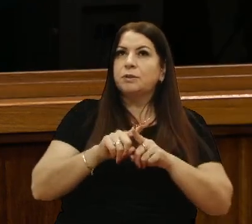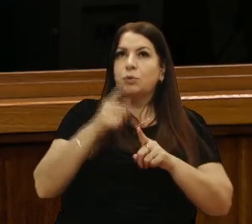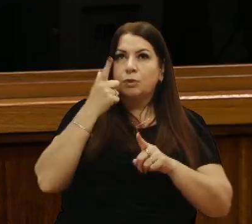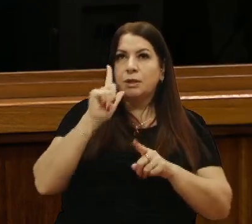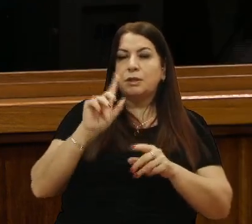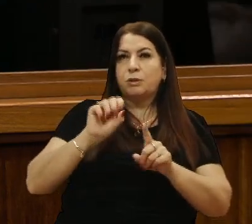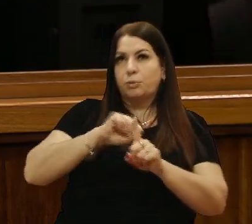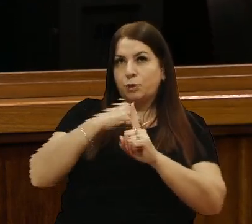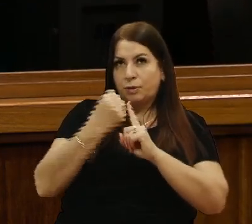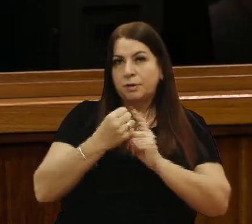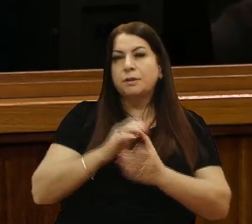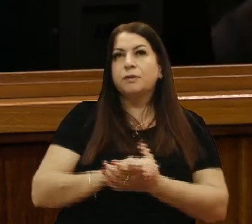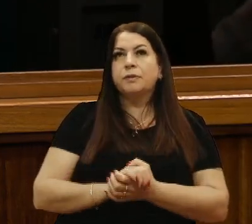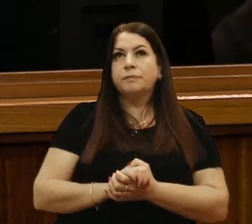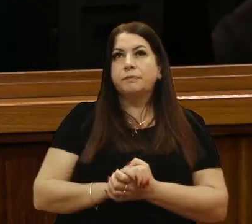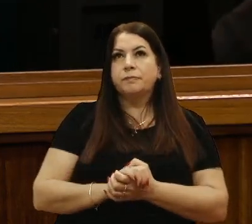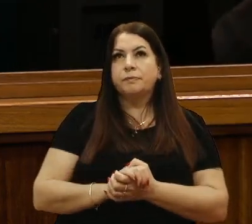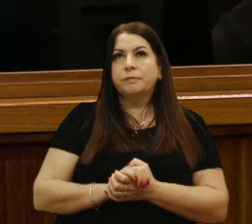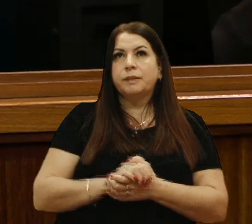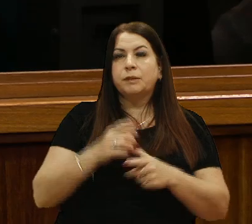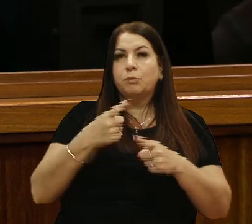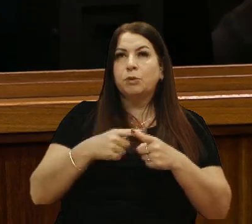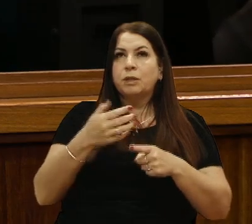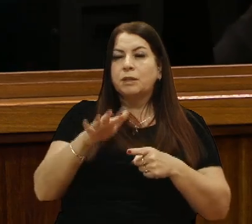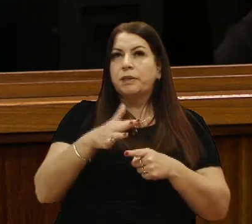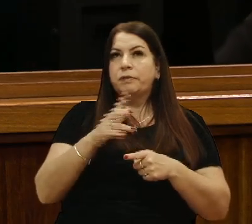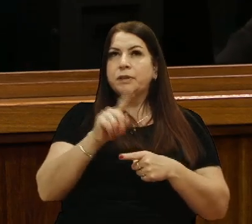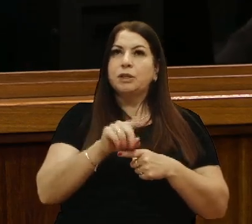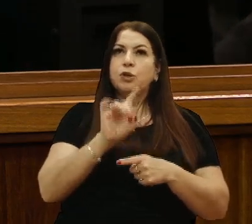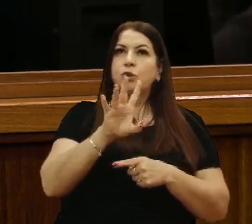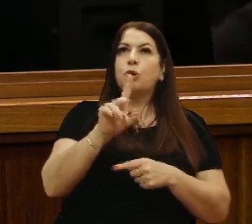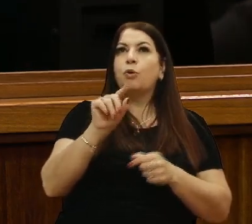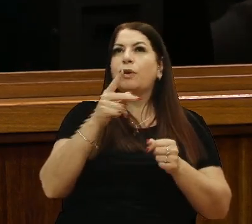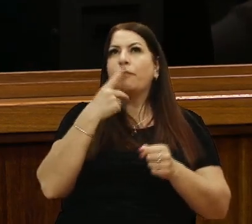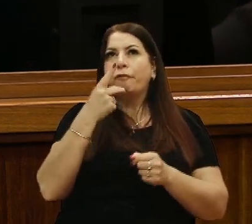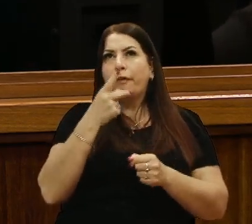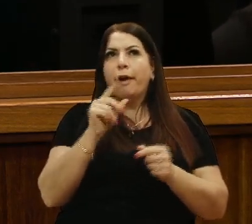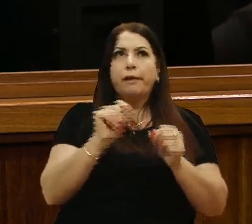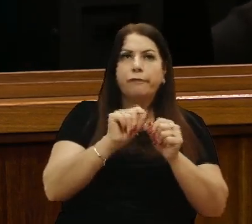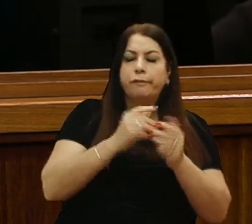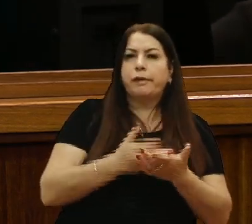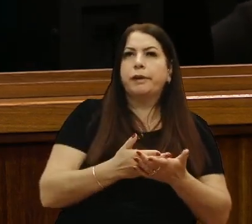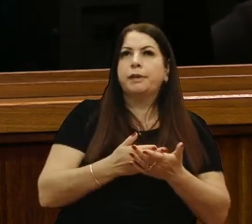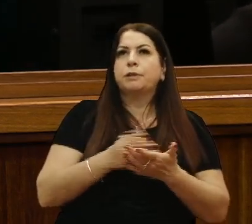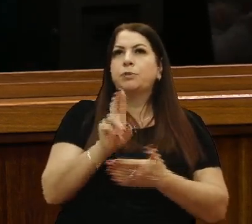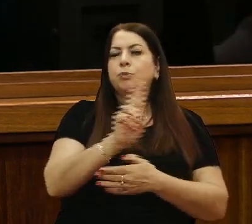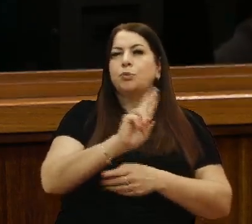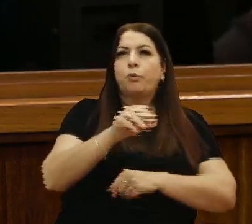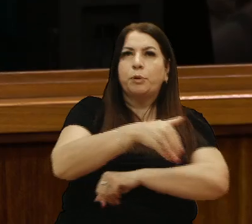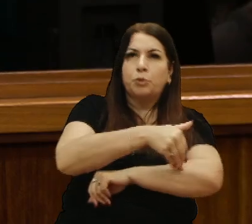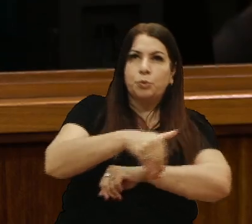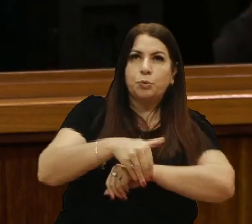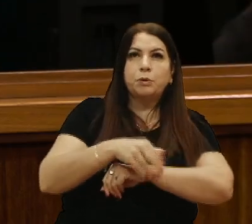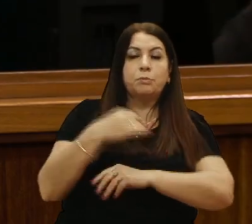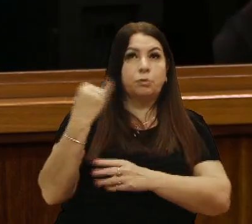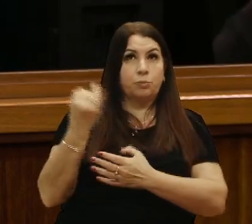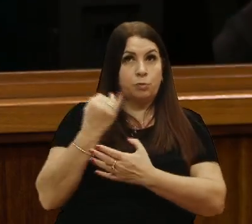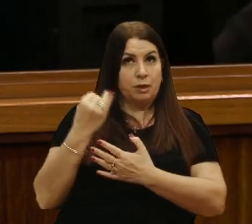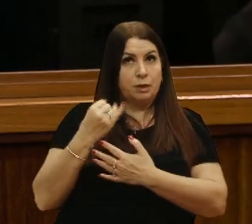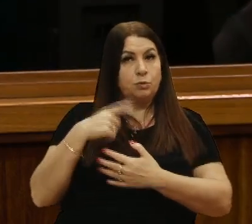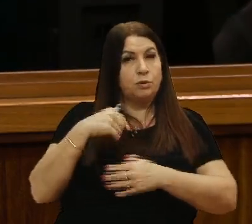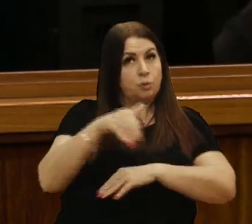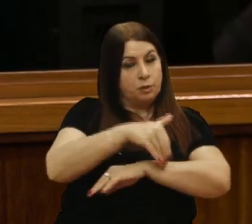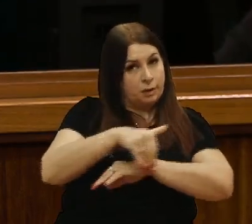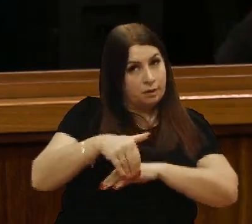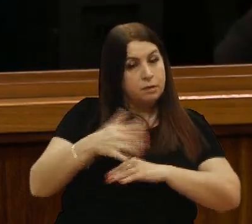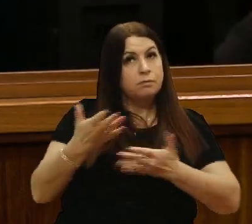para a sociedade. Porque, às vezes, assim, é só o que vocês fazem, ou denominação de rua, que é muito importante ter o